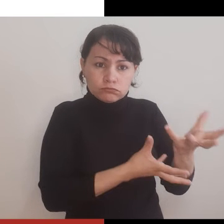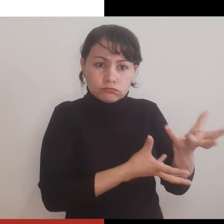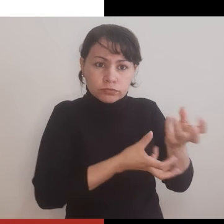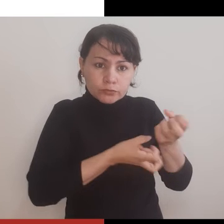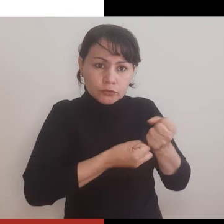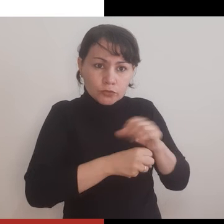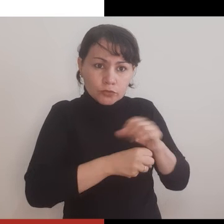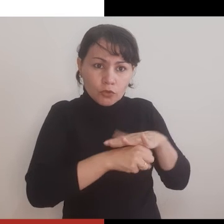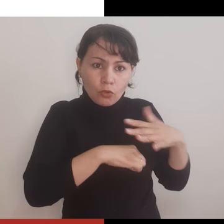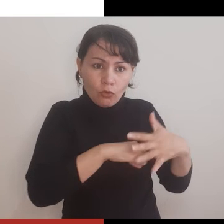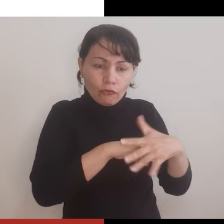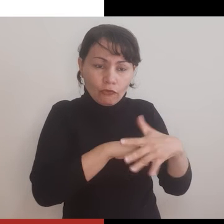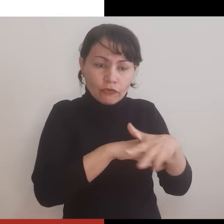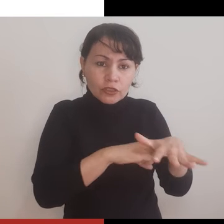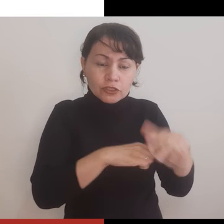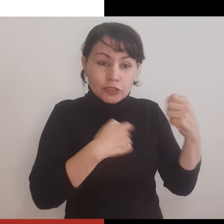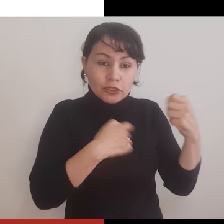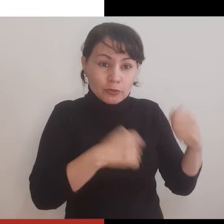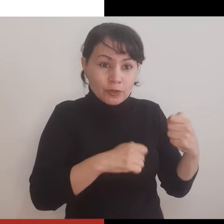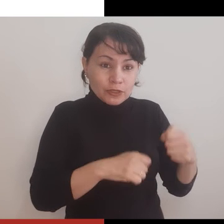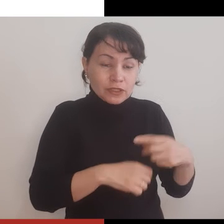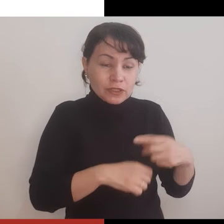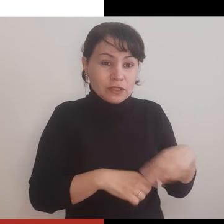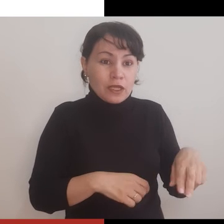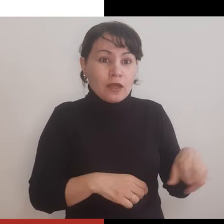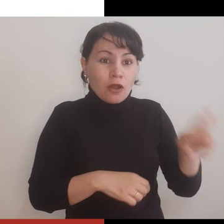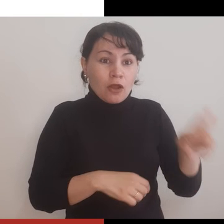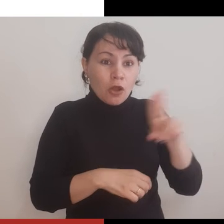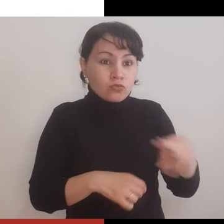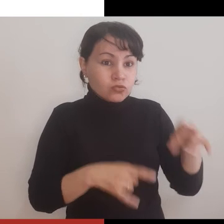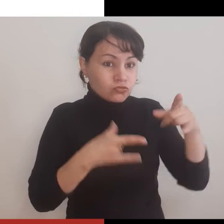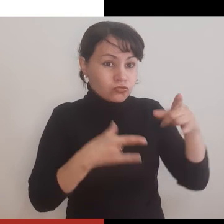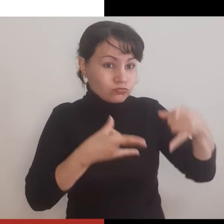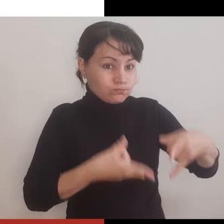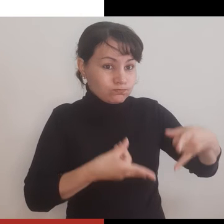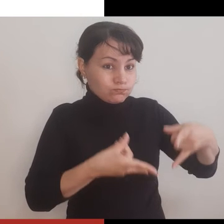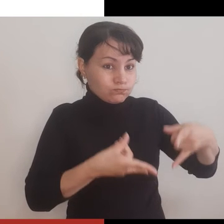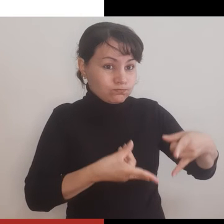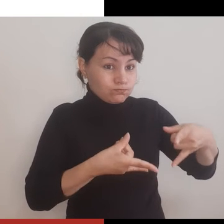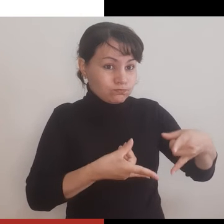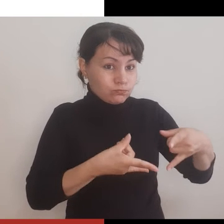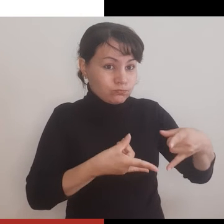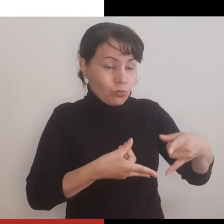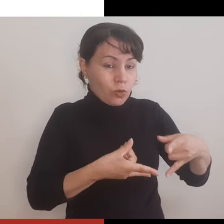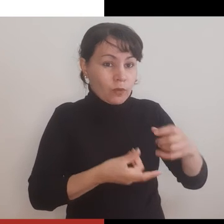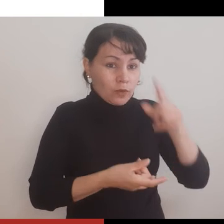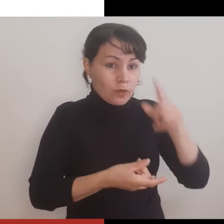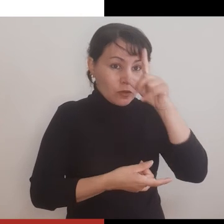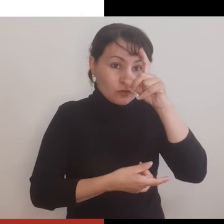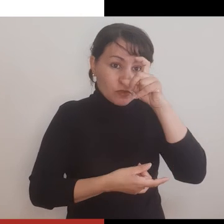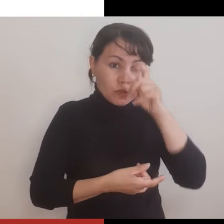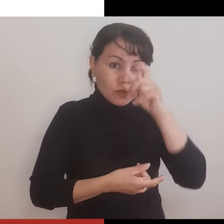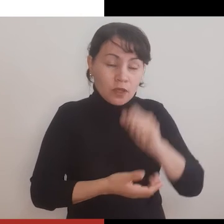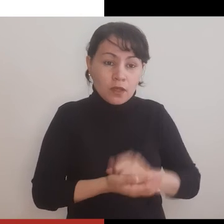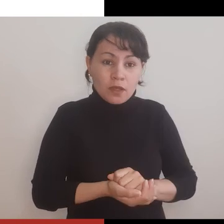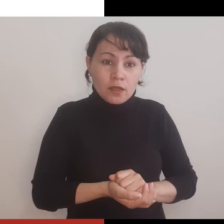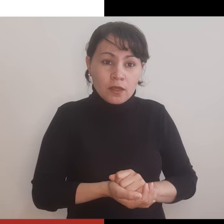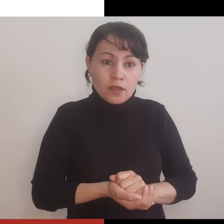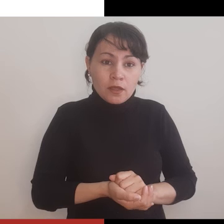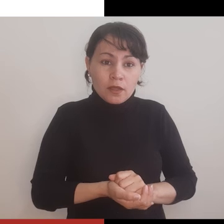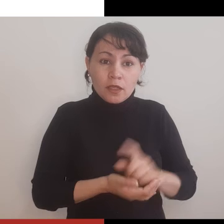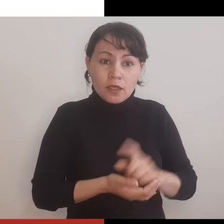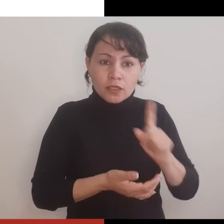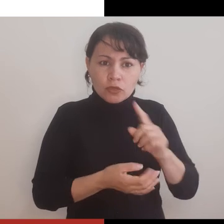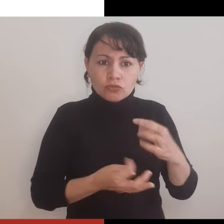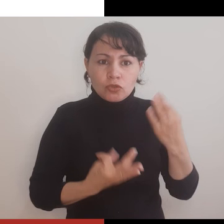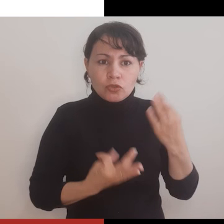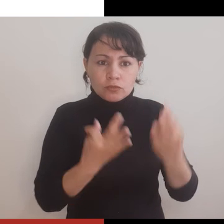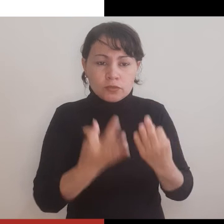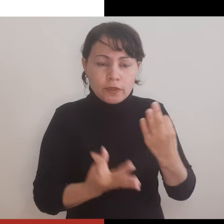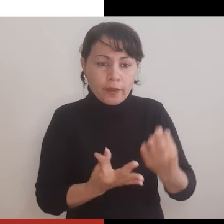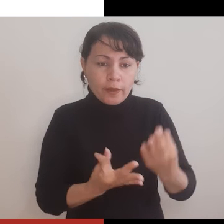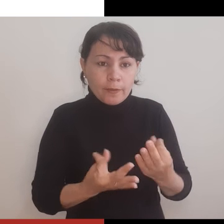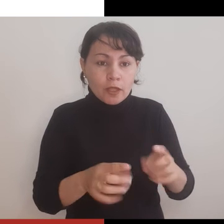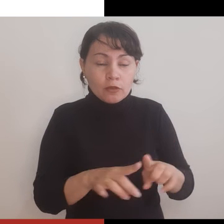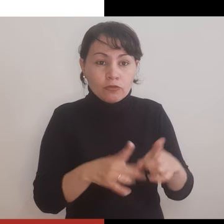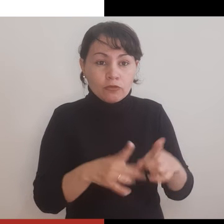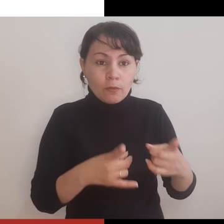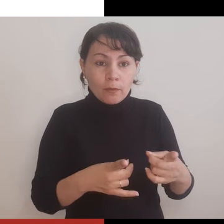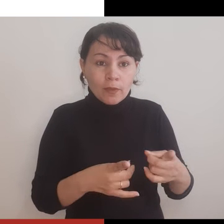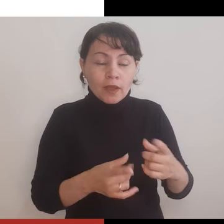doença e que começaram a procurar os hospitais e que precisavam de leitos de não só de terapia intensiva,